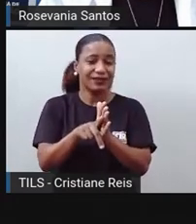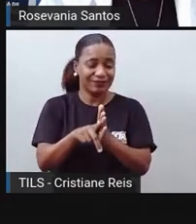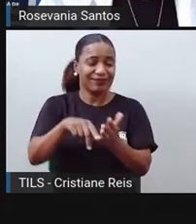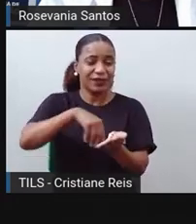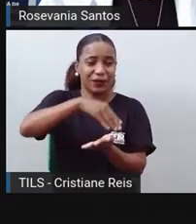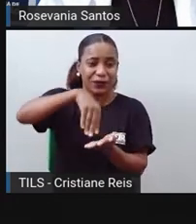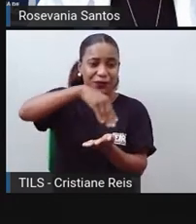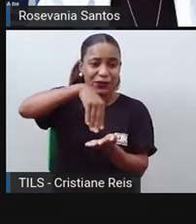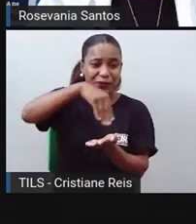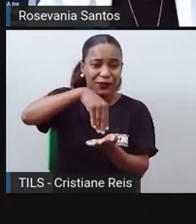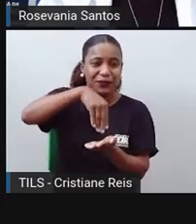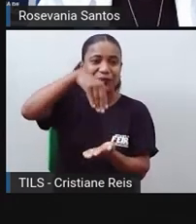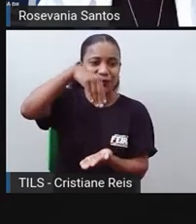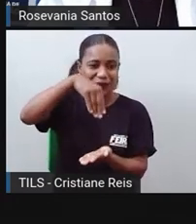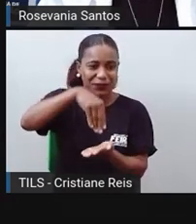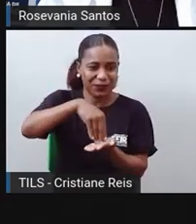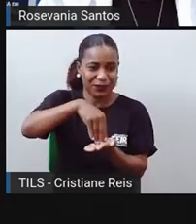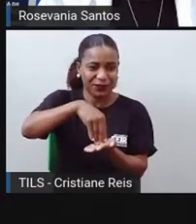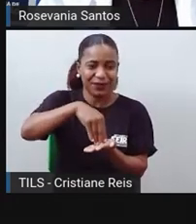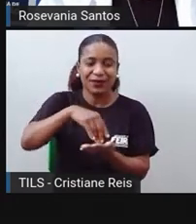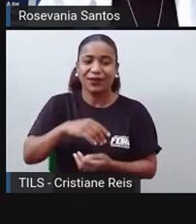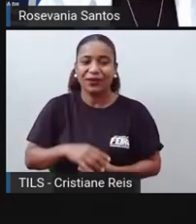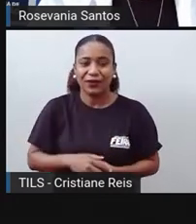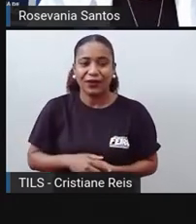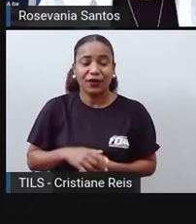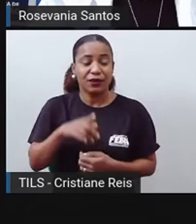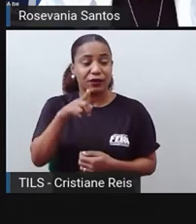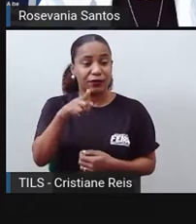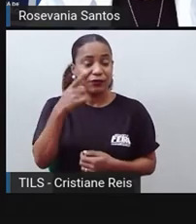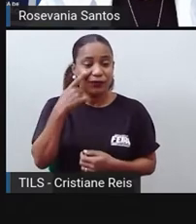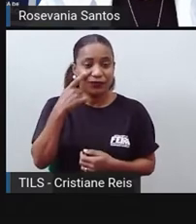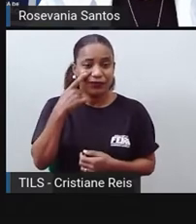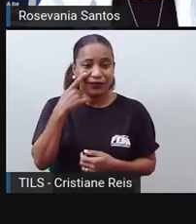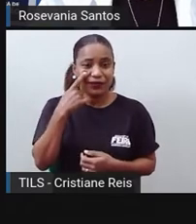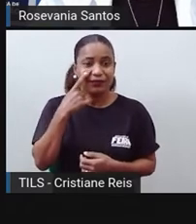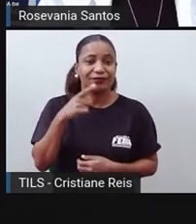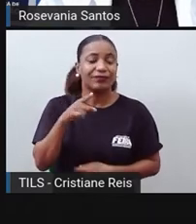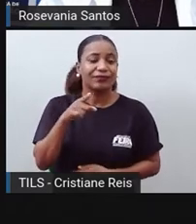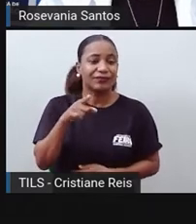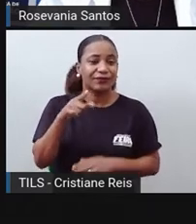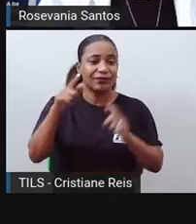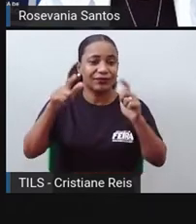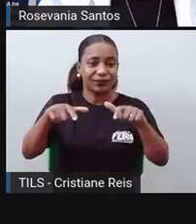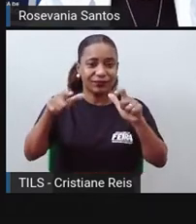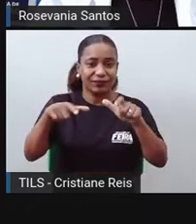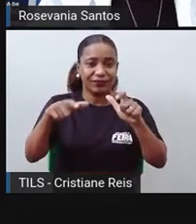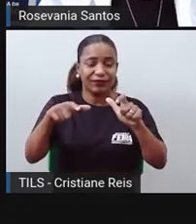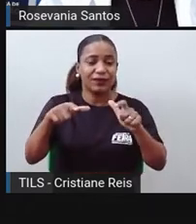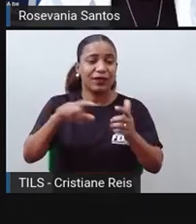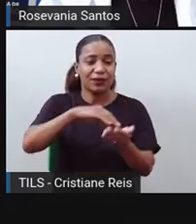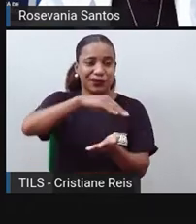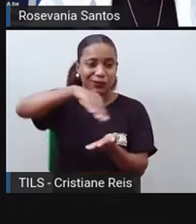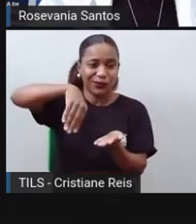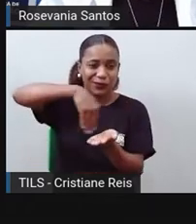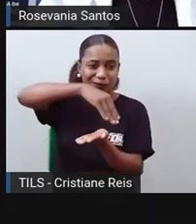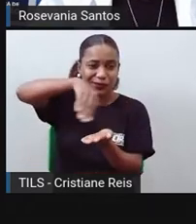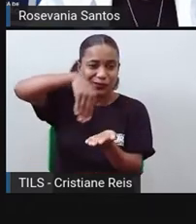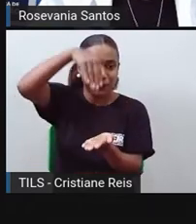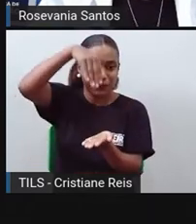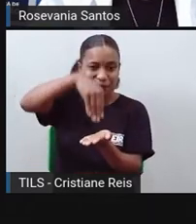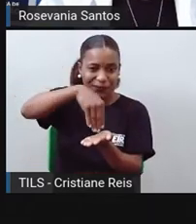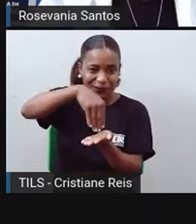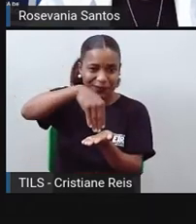Embora dizer assim. Mas aqui, né, na região mesmo, a gente está falando desse espacinho aqui até o Egito, né?